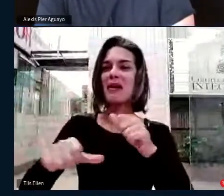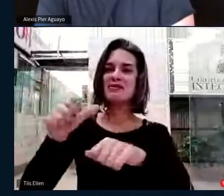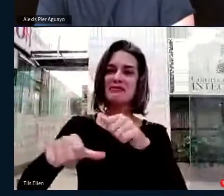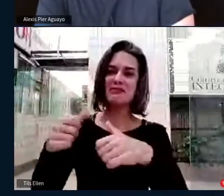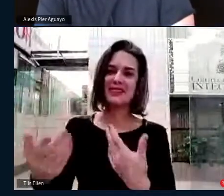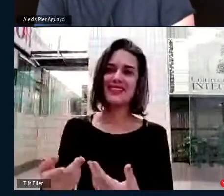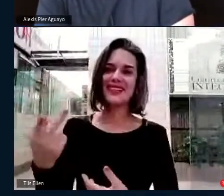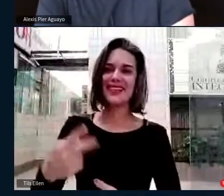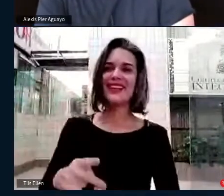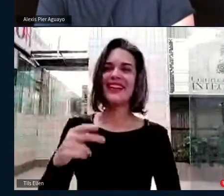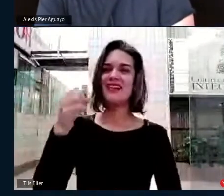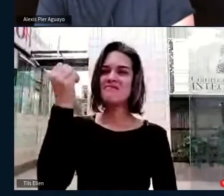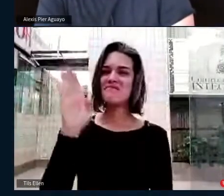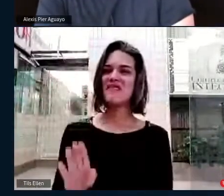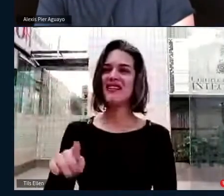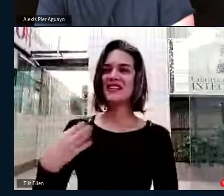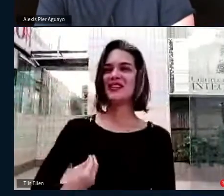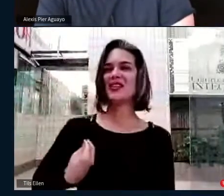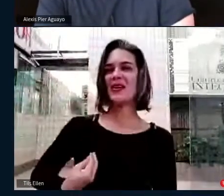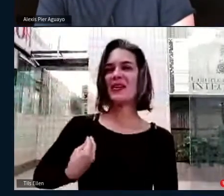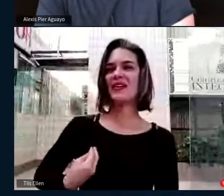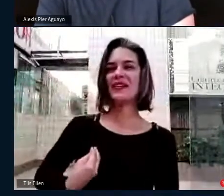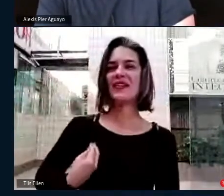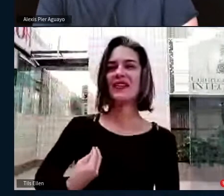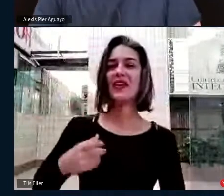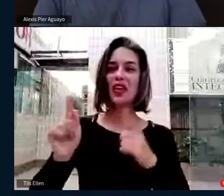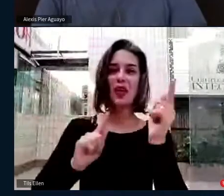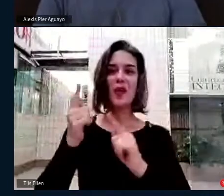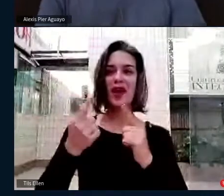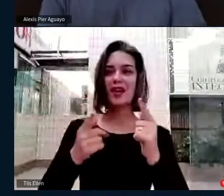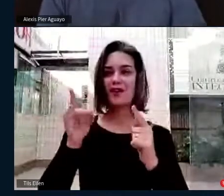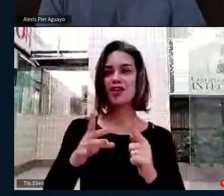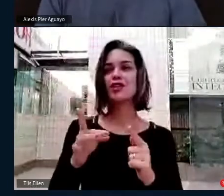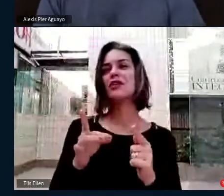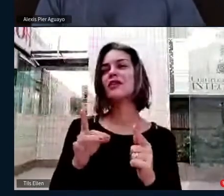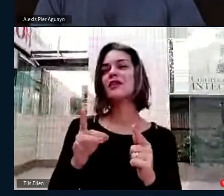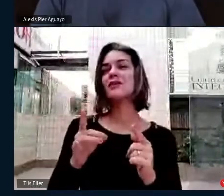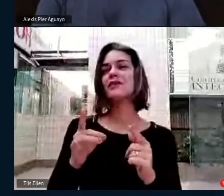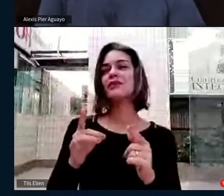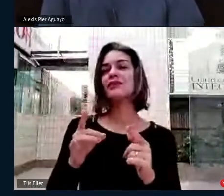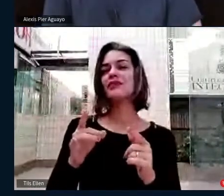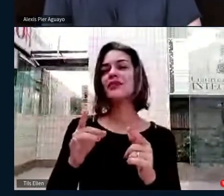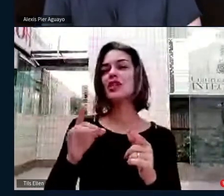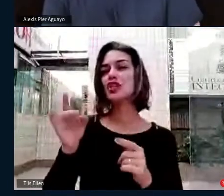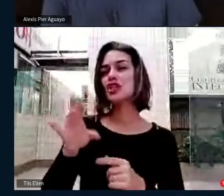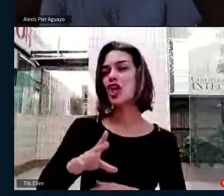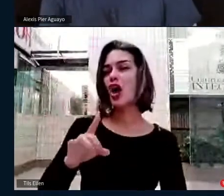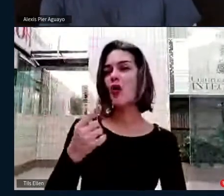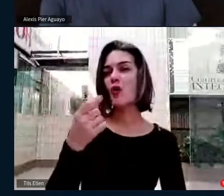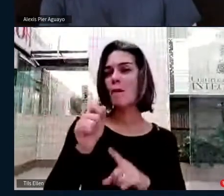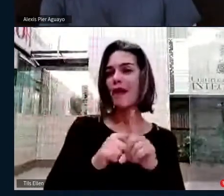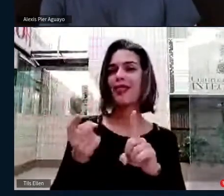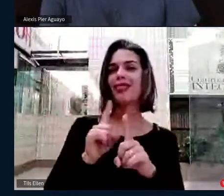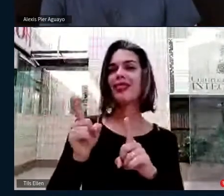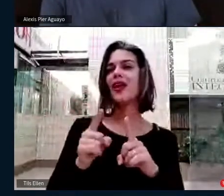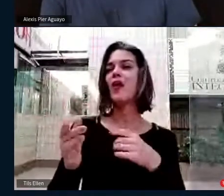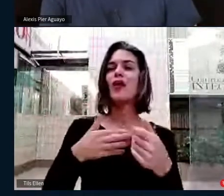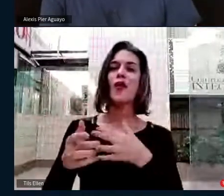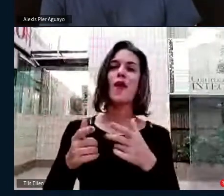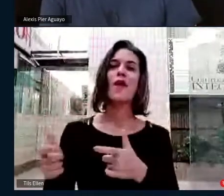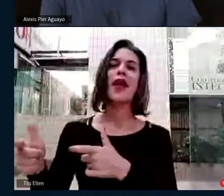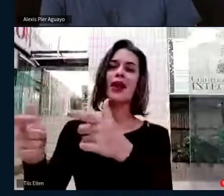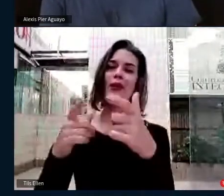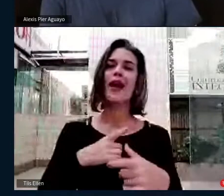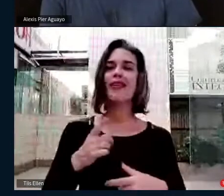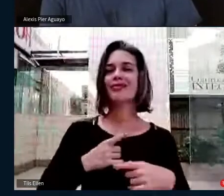que a gente vive, que é o carnaval, não só em fevereiro, mas é um carnaval o ano inteiro, em todos os lugares, então, é sagrado mais